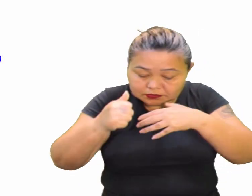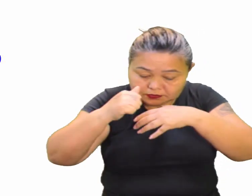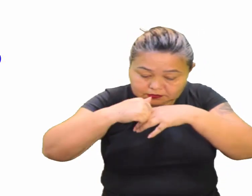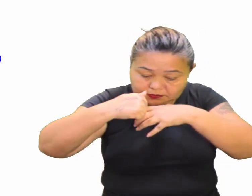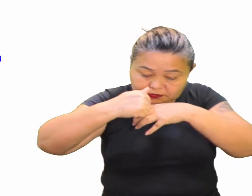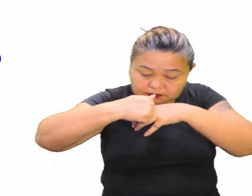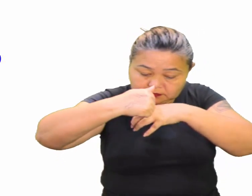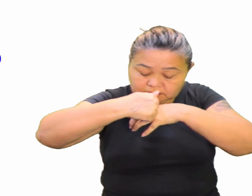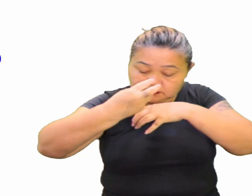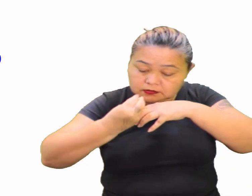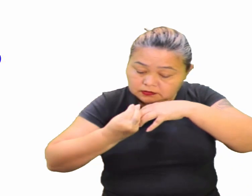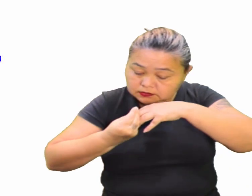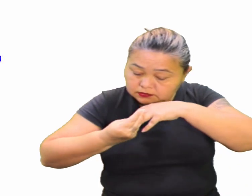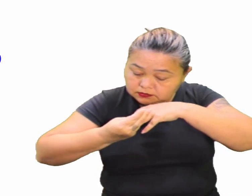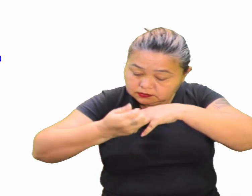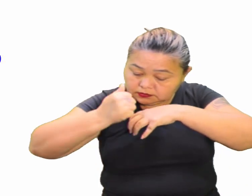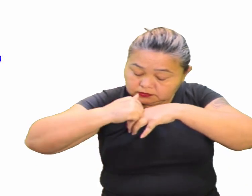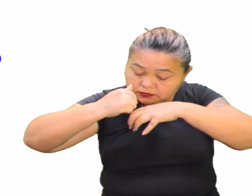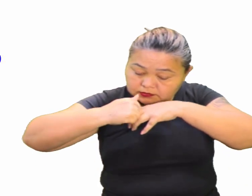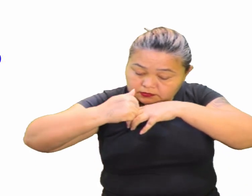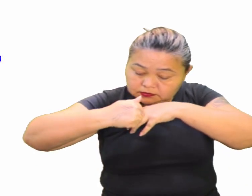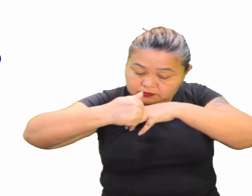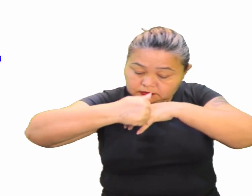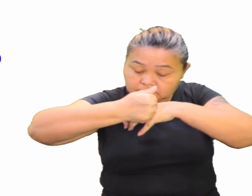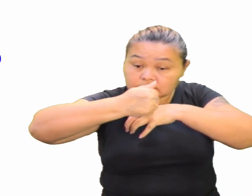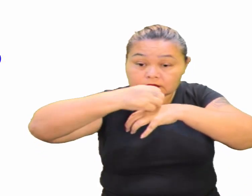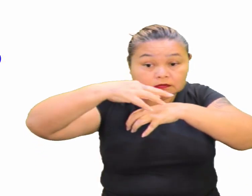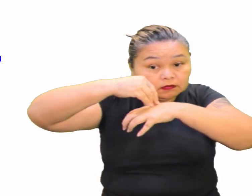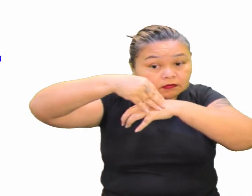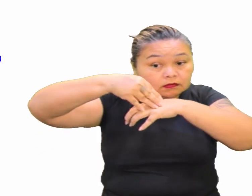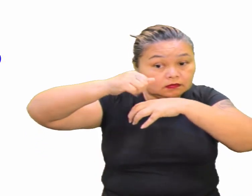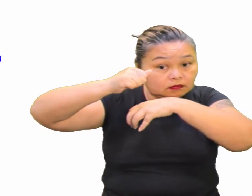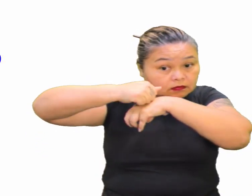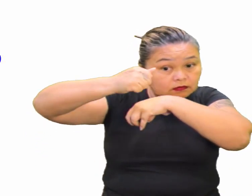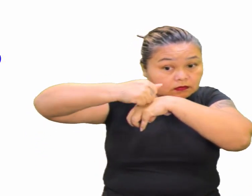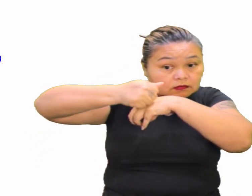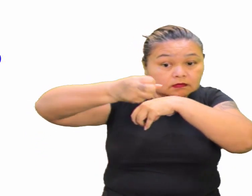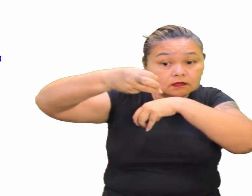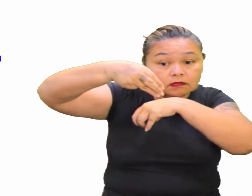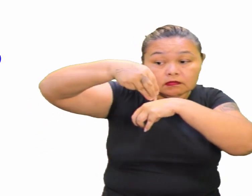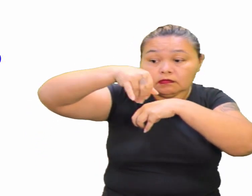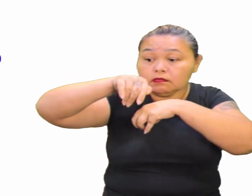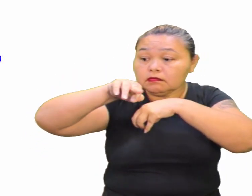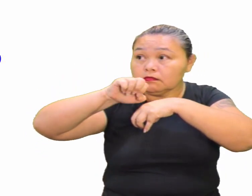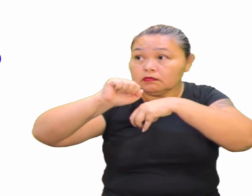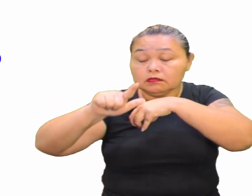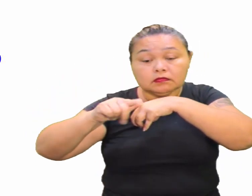rocha, lembrando que a rocha é cheia de mineral, tá bom? Formando...